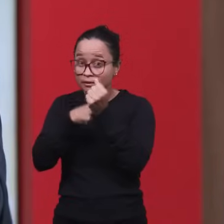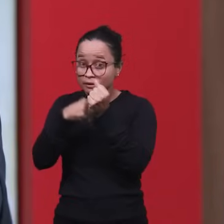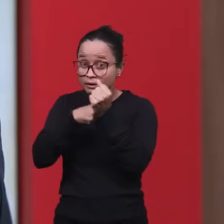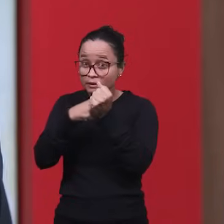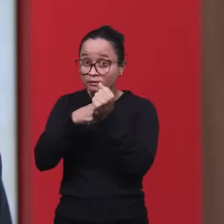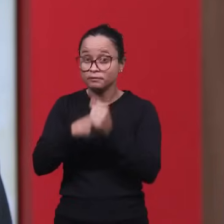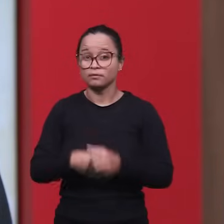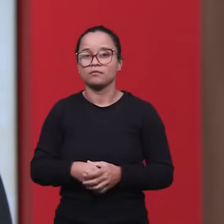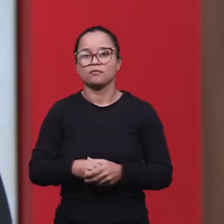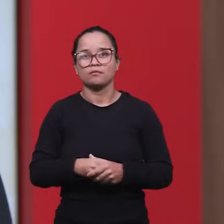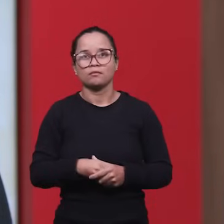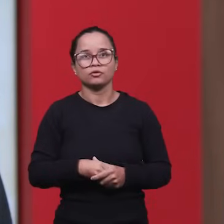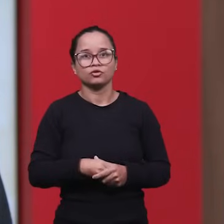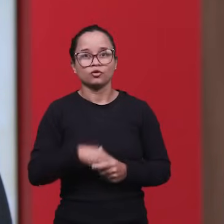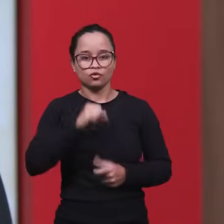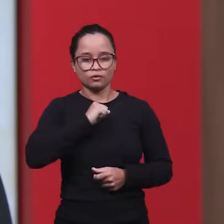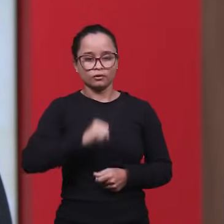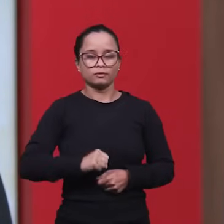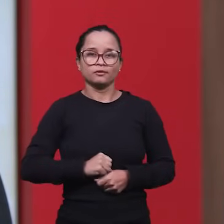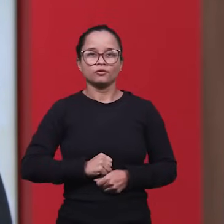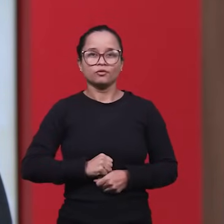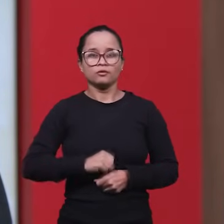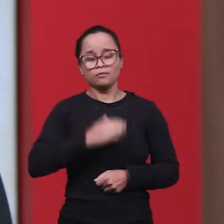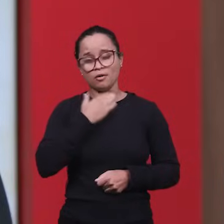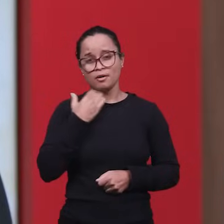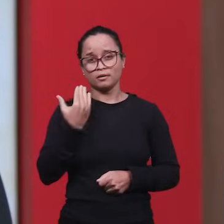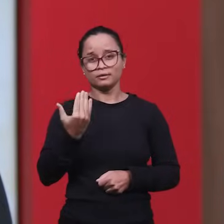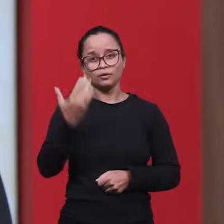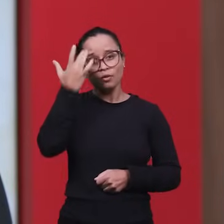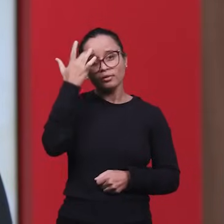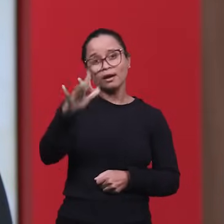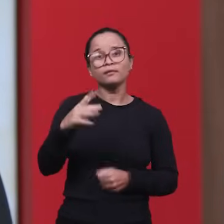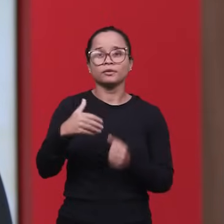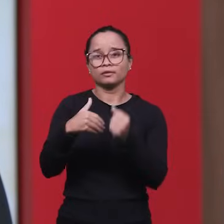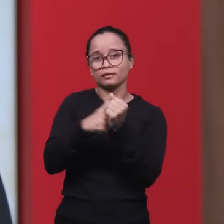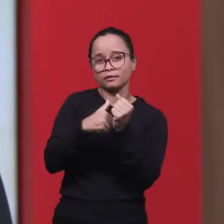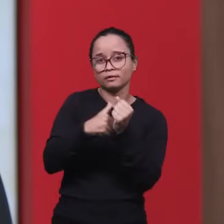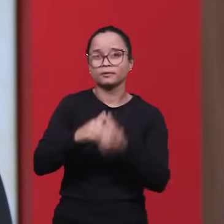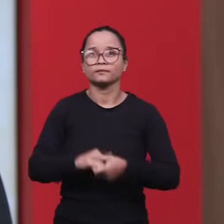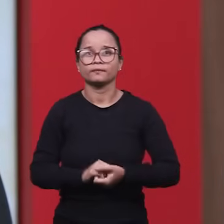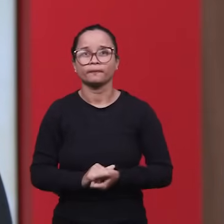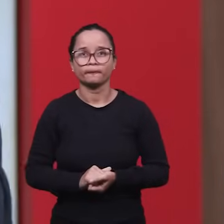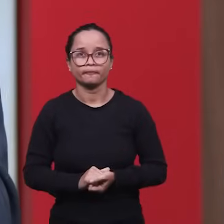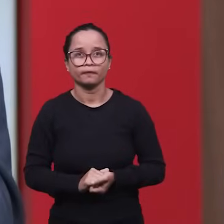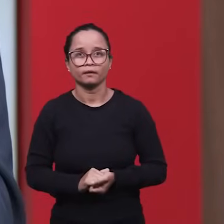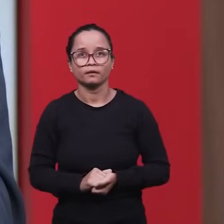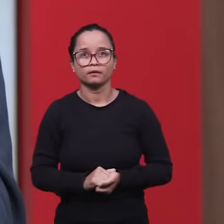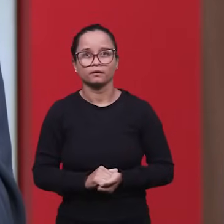segredo morreu com o sacerdote. Ninguém sabe